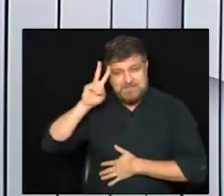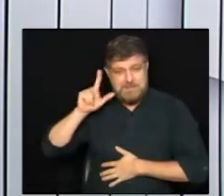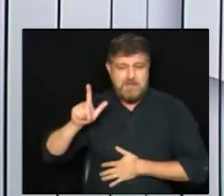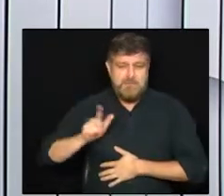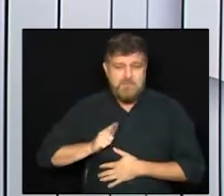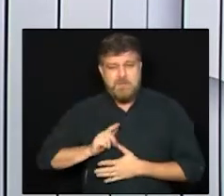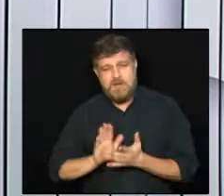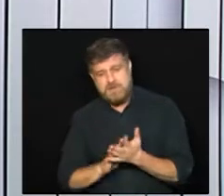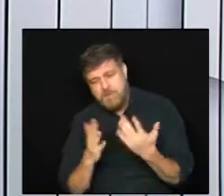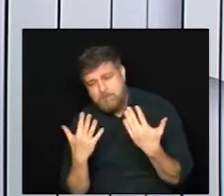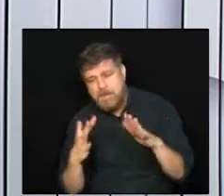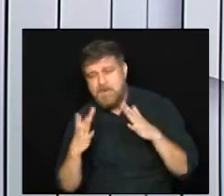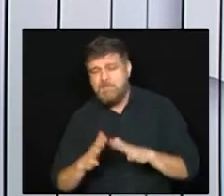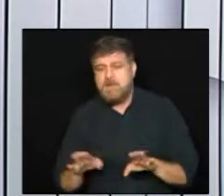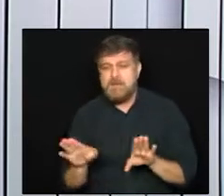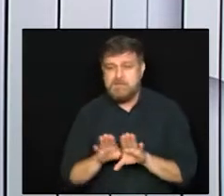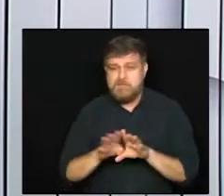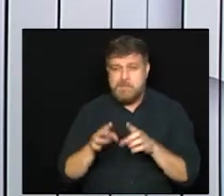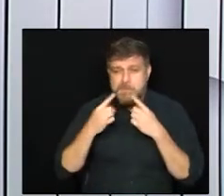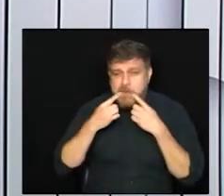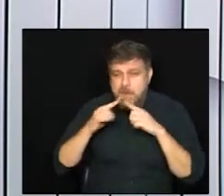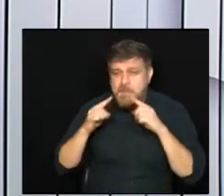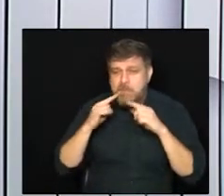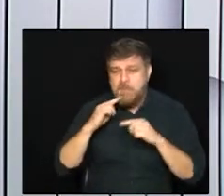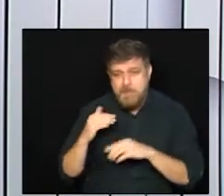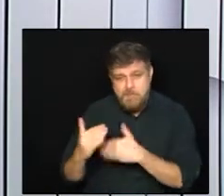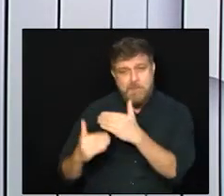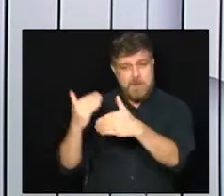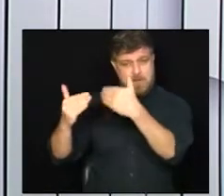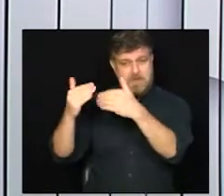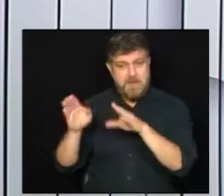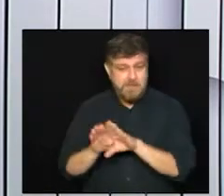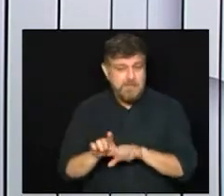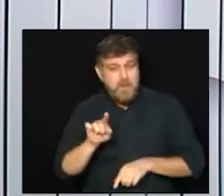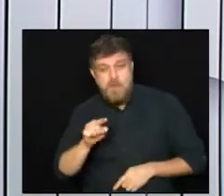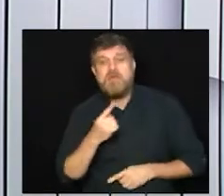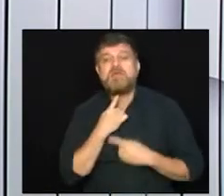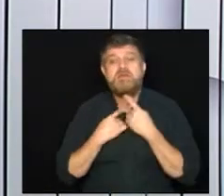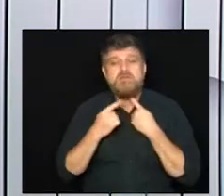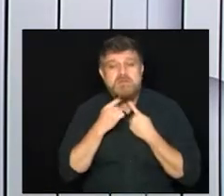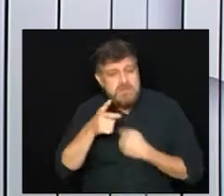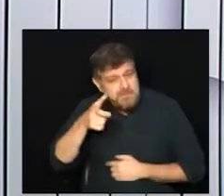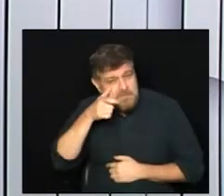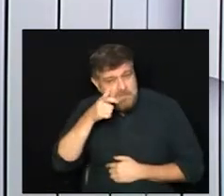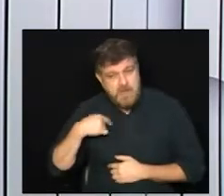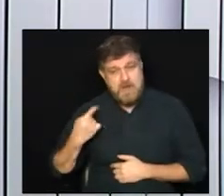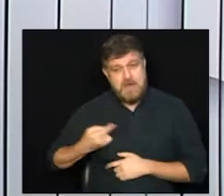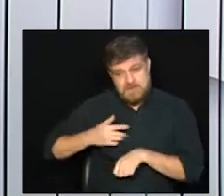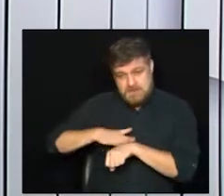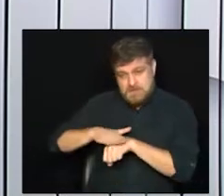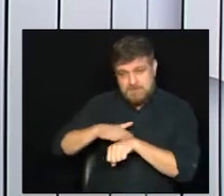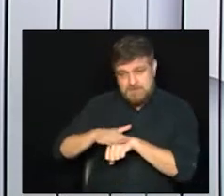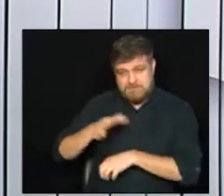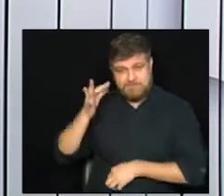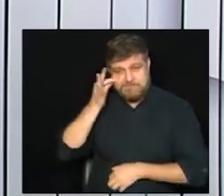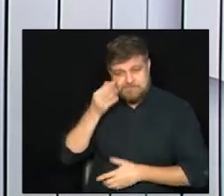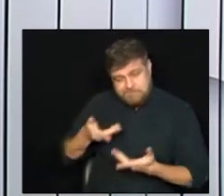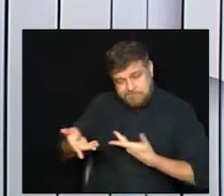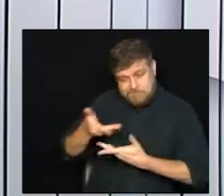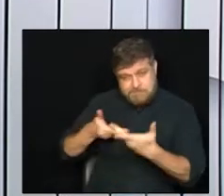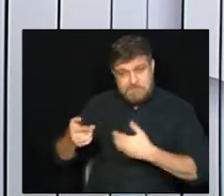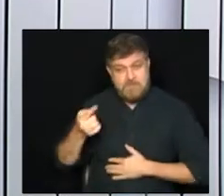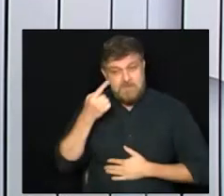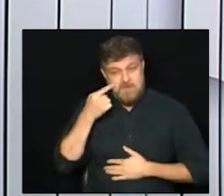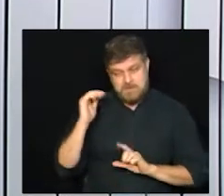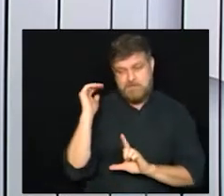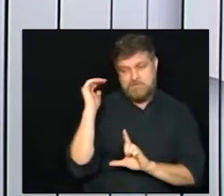seu elogio, uma crítica construtiva, o que você quer assistir aqui no Câmara Total, que a gente conversa ao vivo. Confira